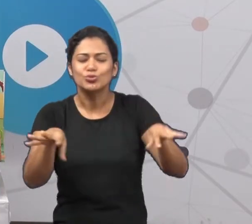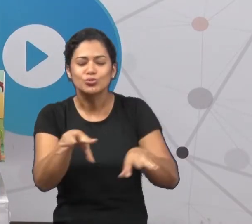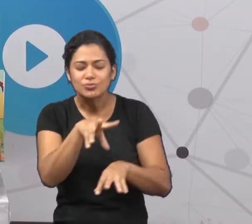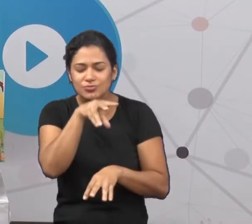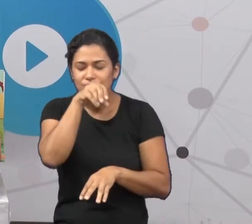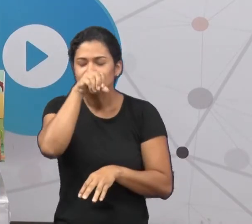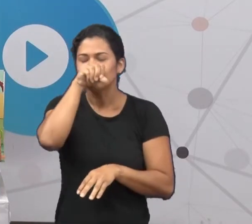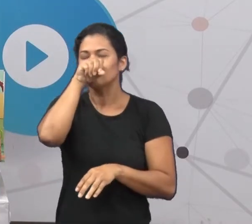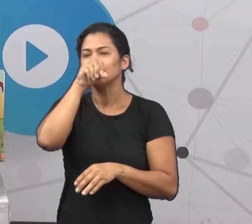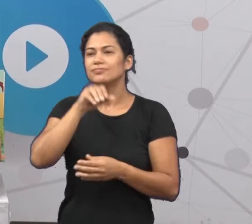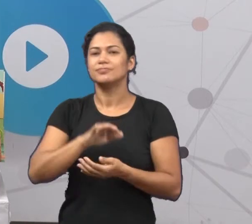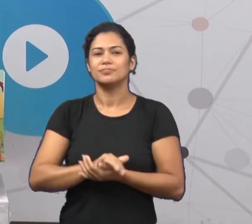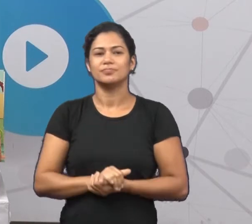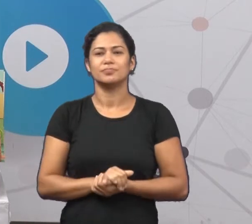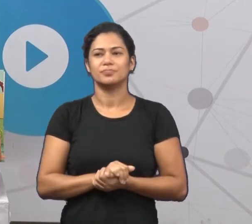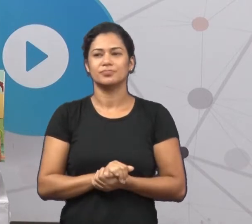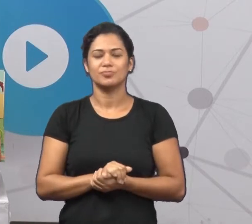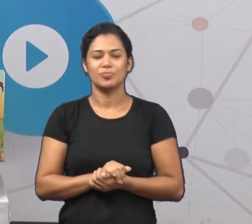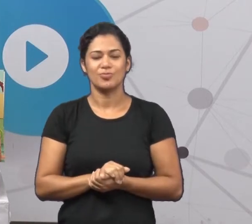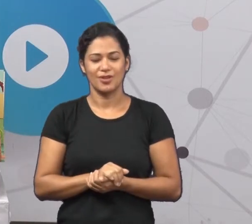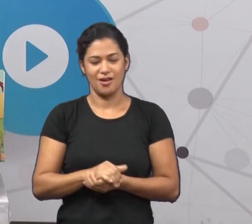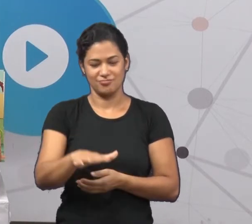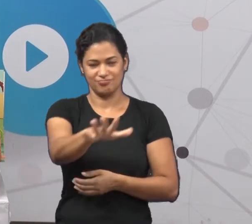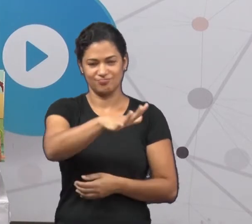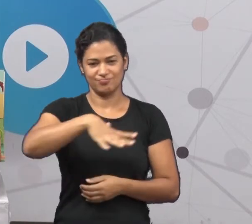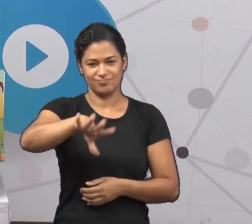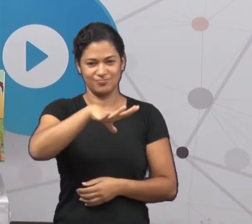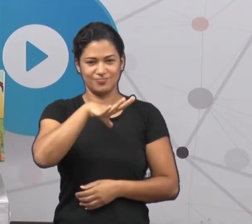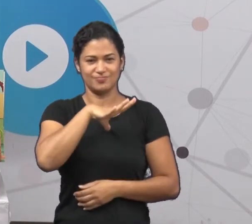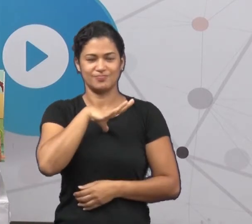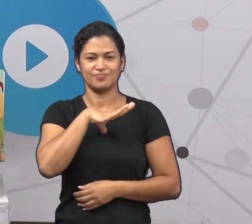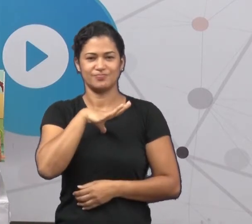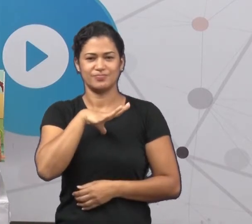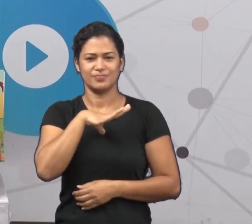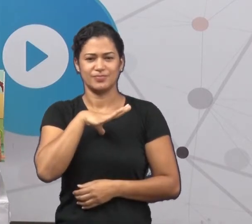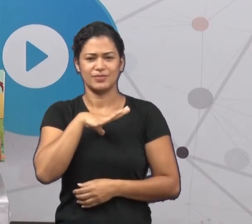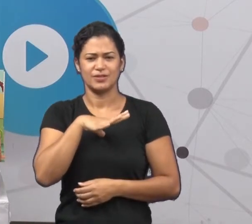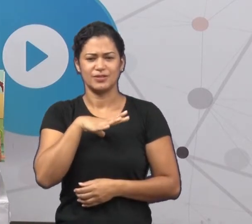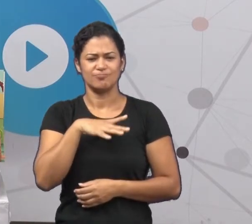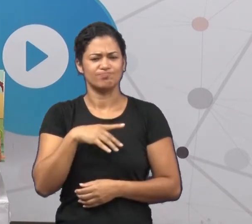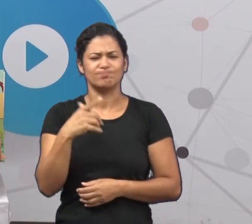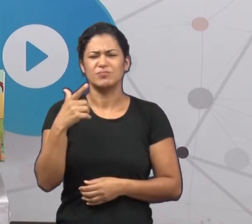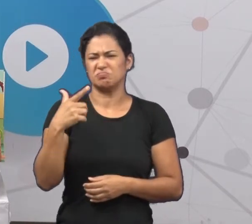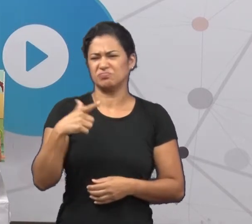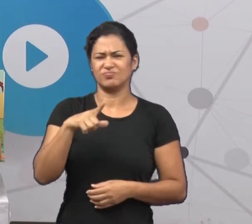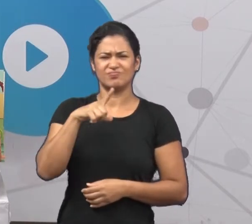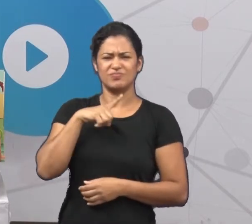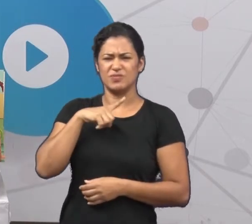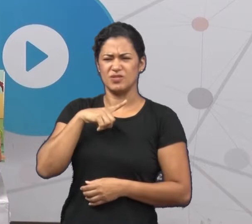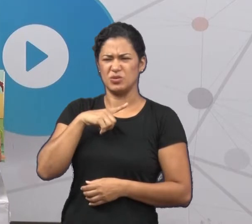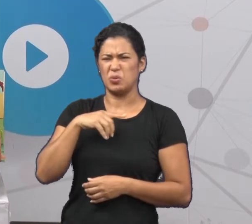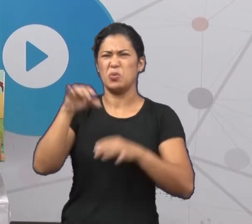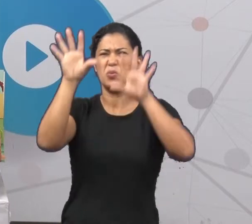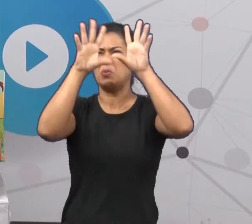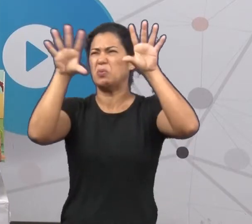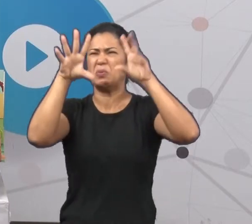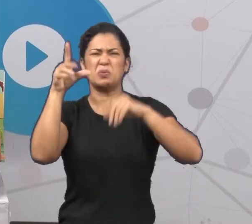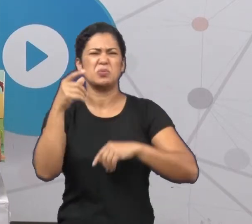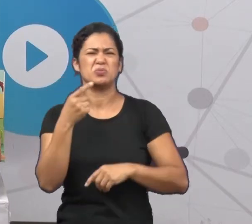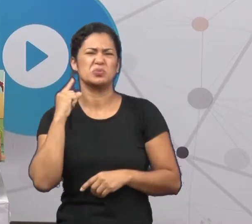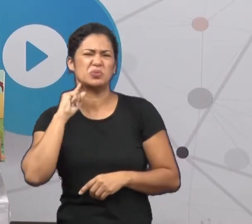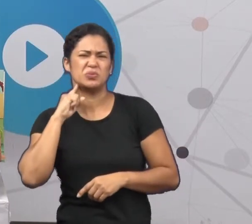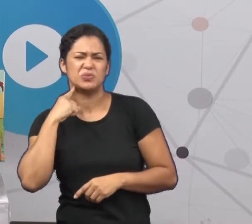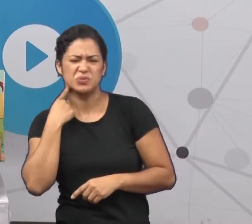outros cheiros. Na zona urbana, a cidade, tem muita poluição. Tem poluição